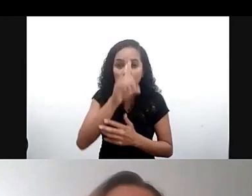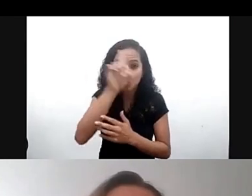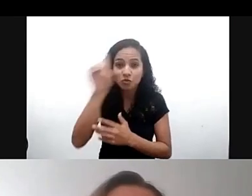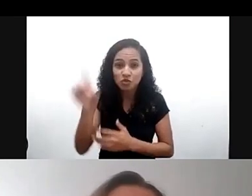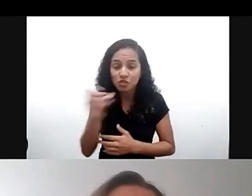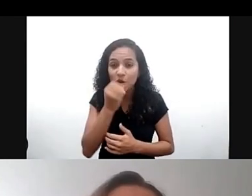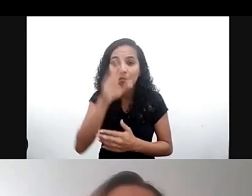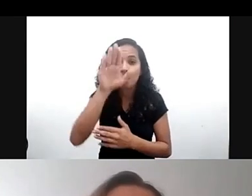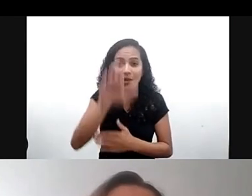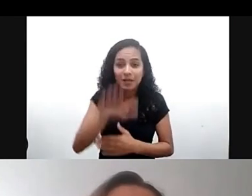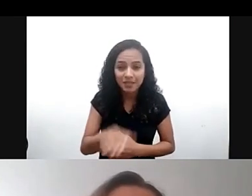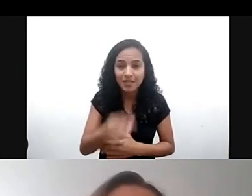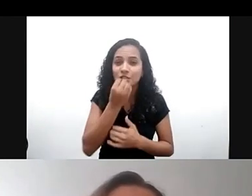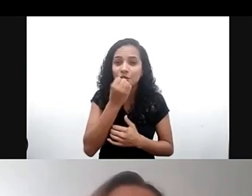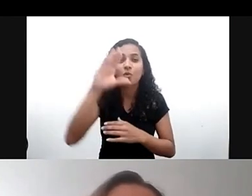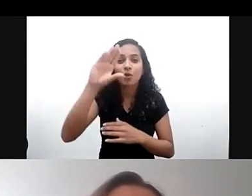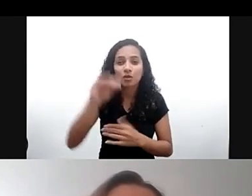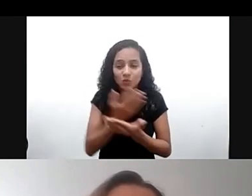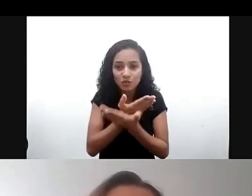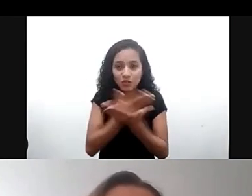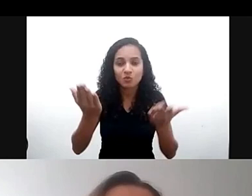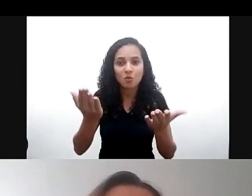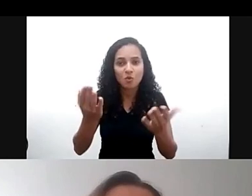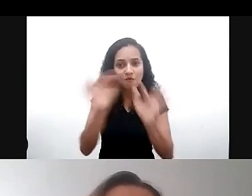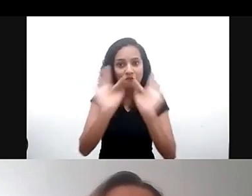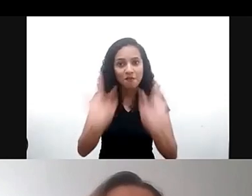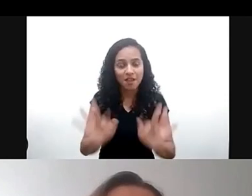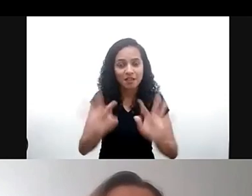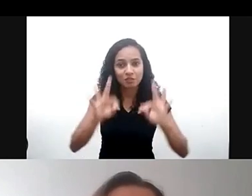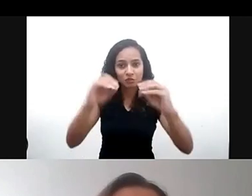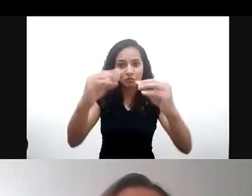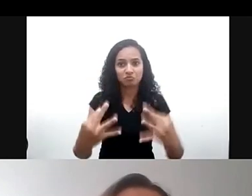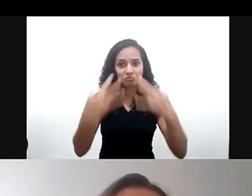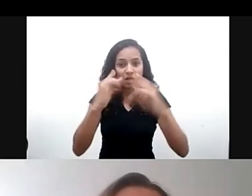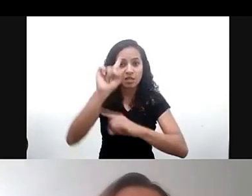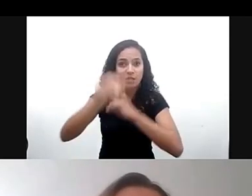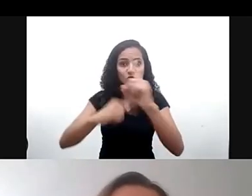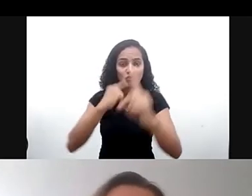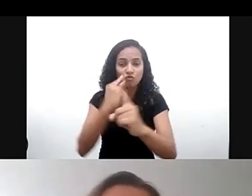a todas e todos. Ficamos muito felizes com a presença de vocês e nos vemos no próximo debate.